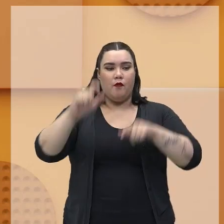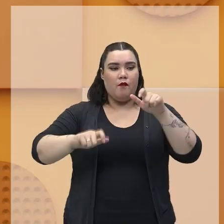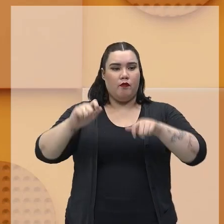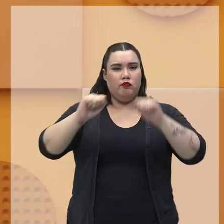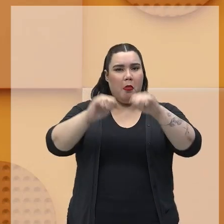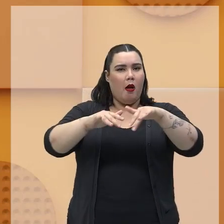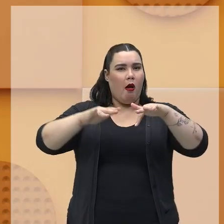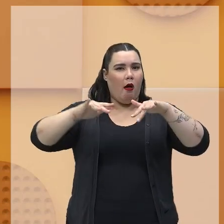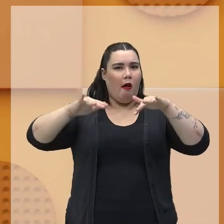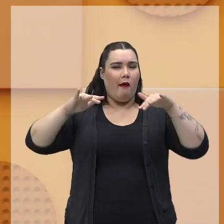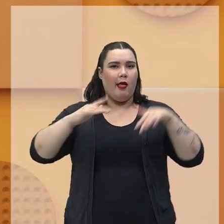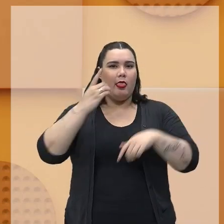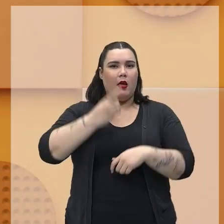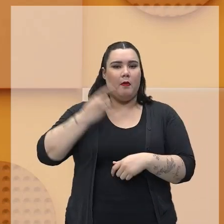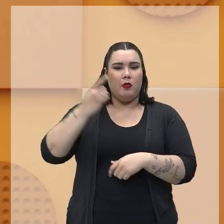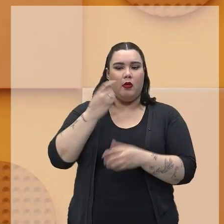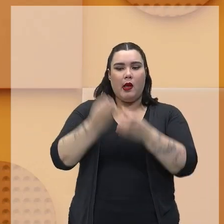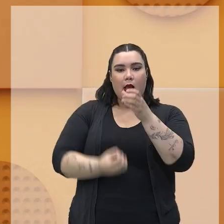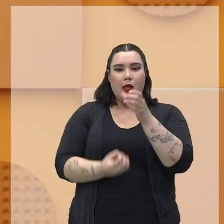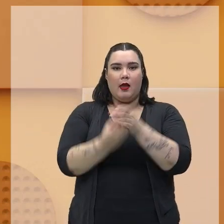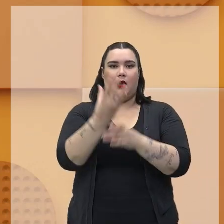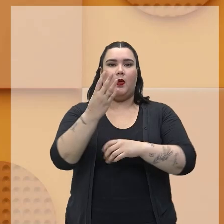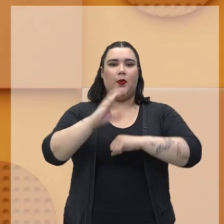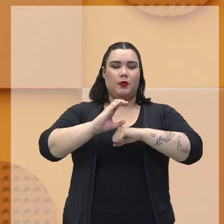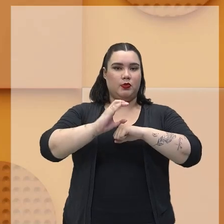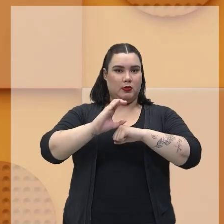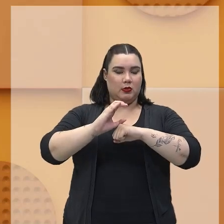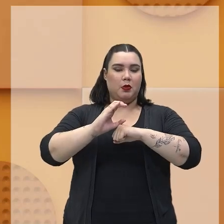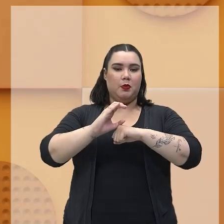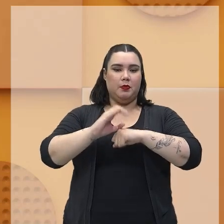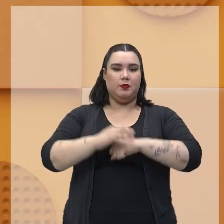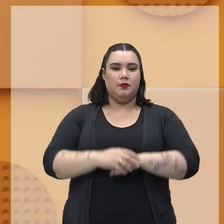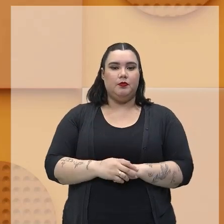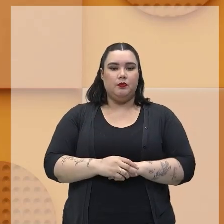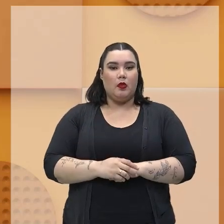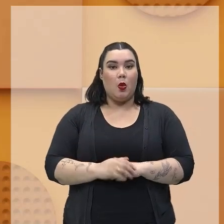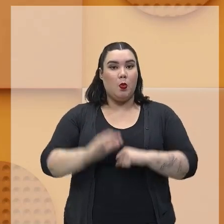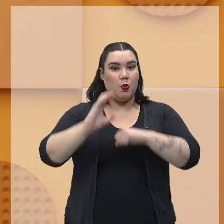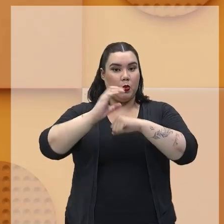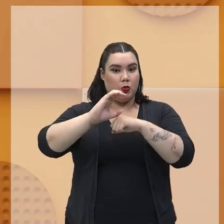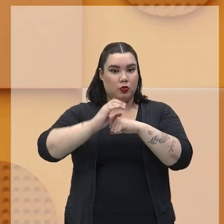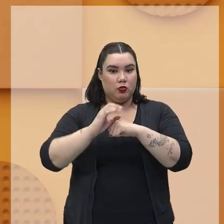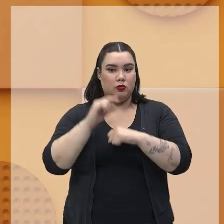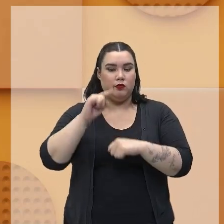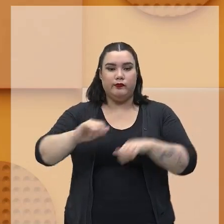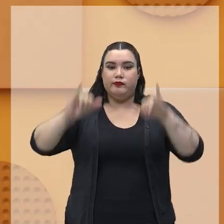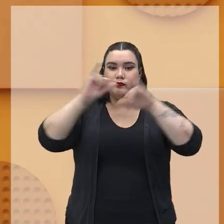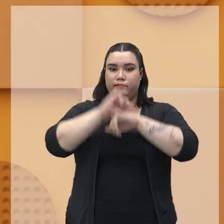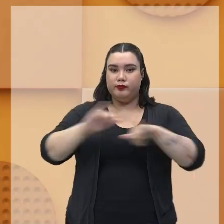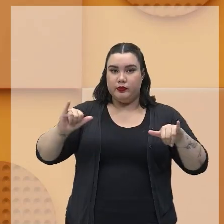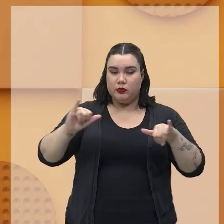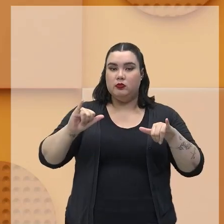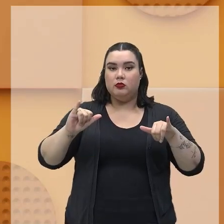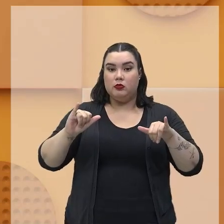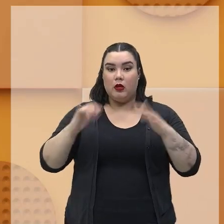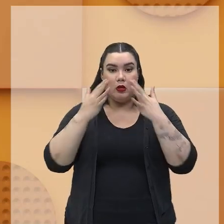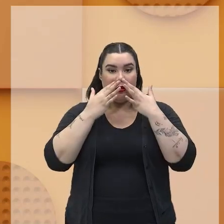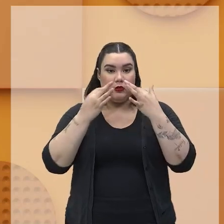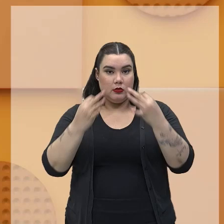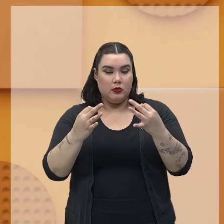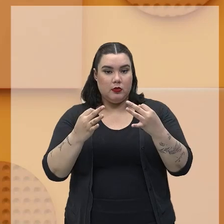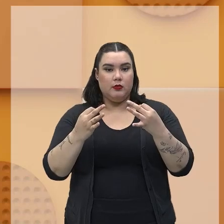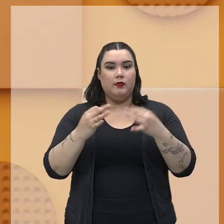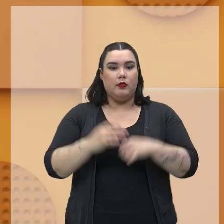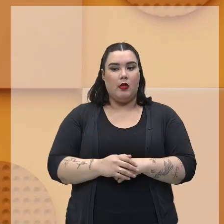responsável por elaborar a nossa Constituição. Constituição essa que foi promulgada, prestem atenção, ela